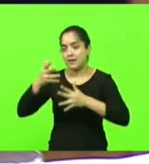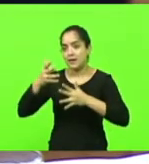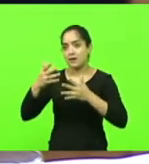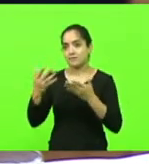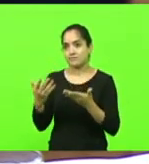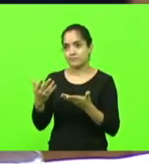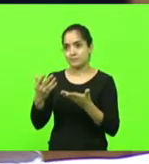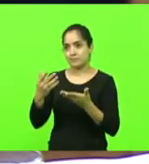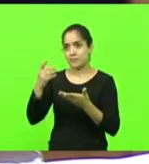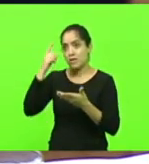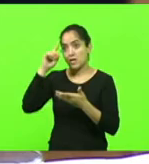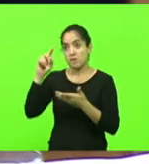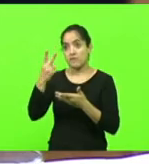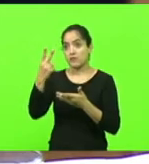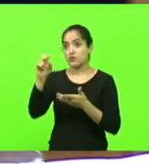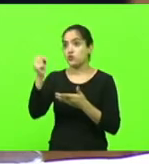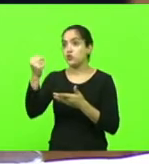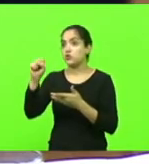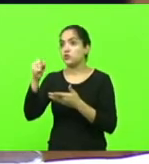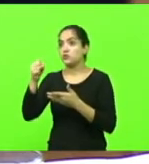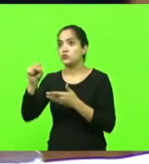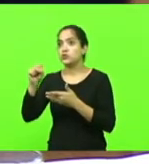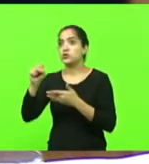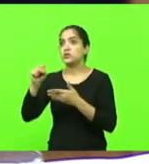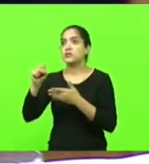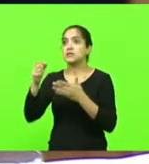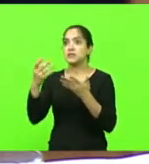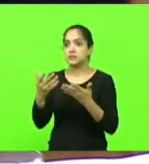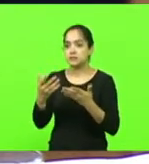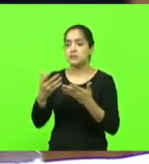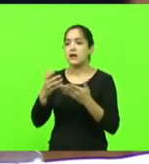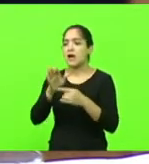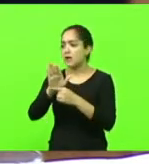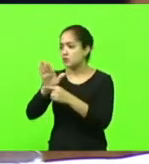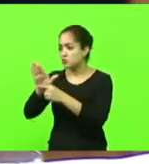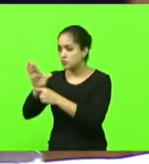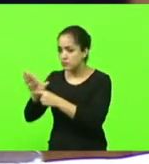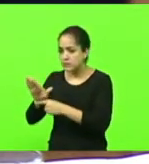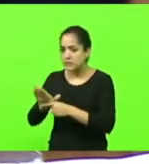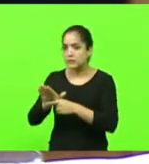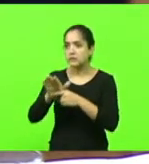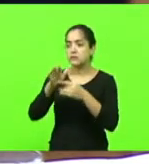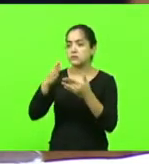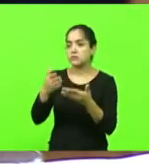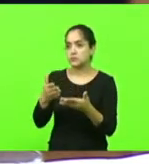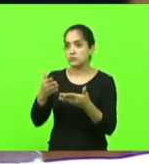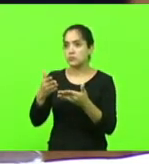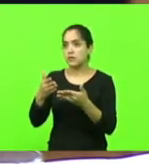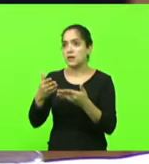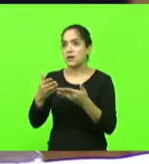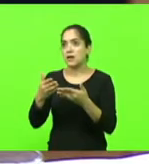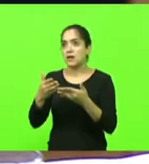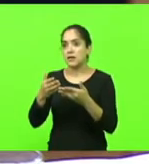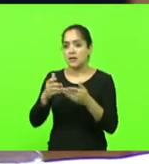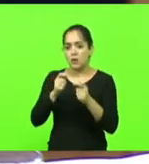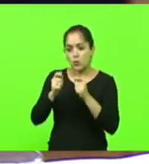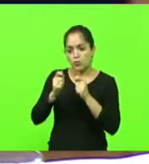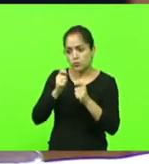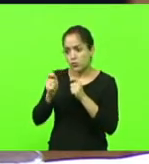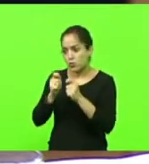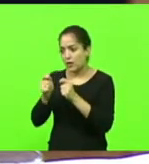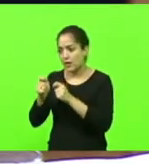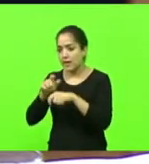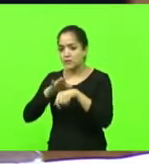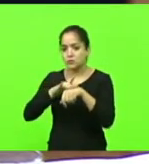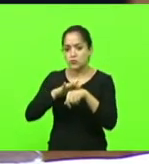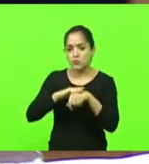dias circulando por Santa Catarina, fazendo castrações, ajudando, né, a gente controlar as zoonoses, são as doenças,